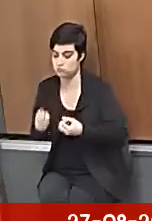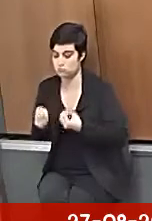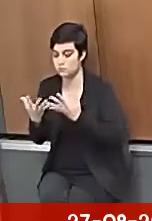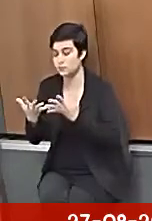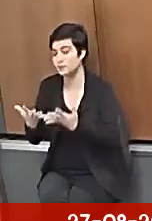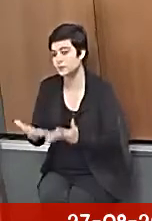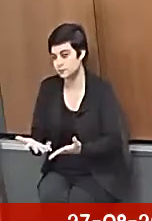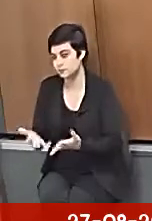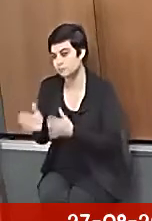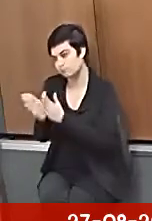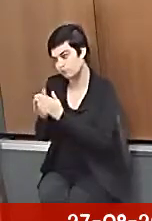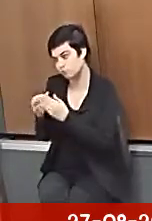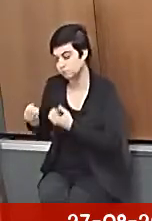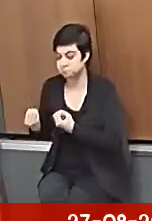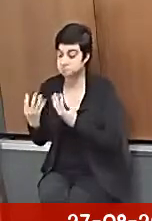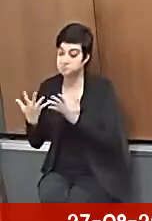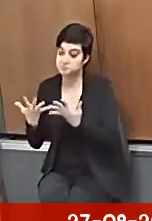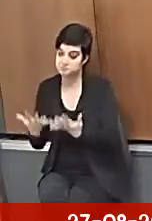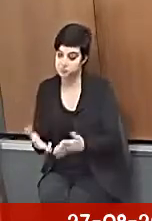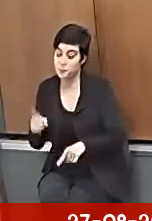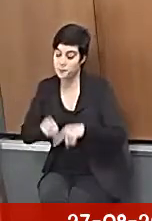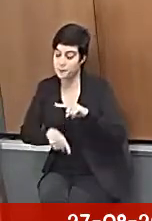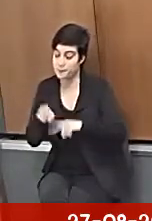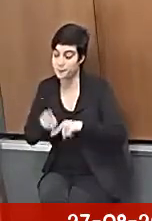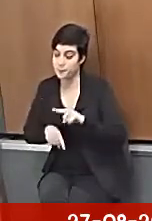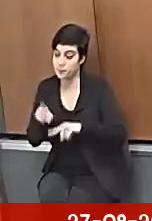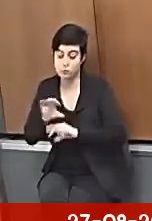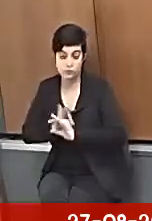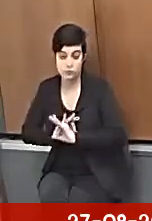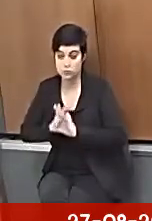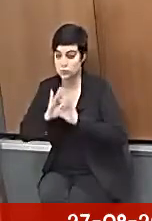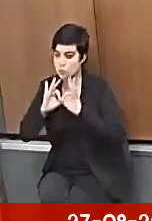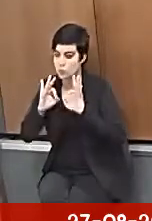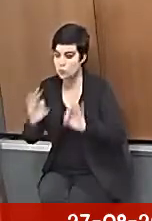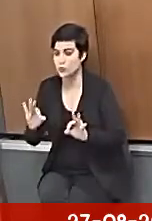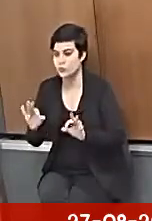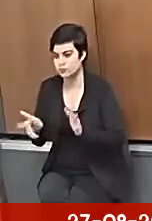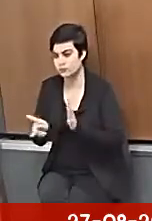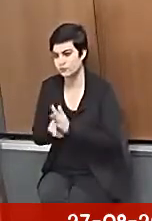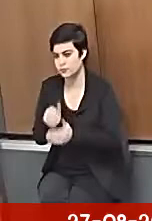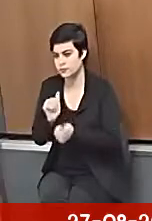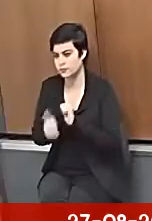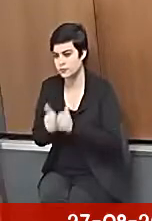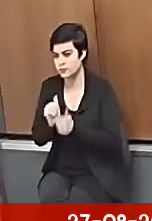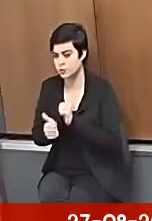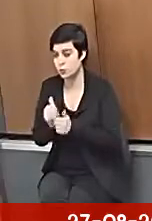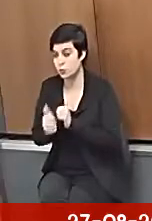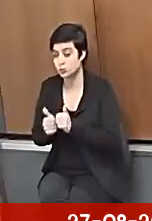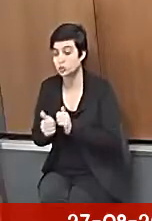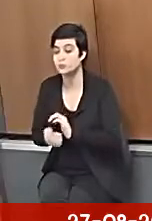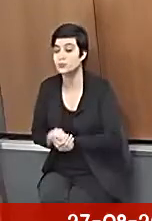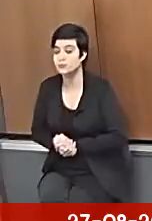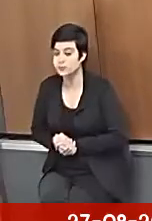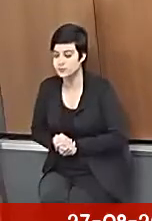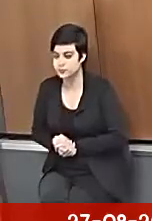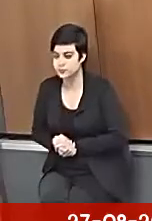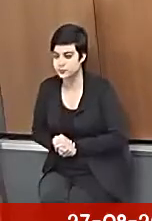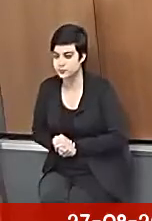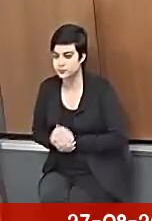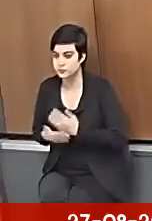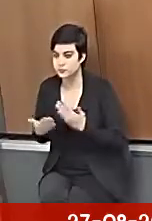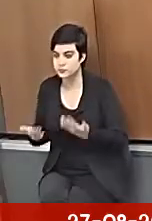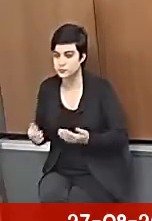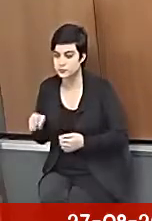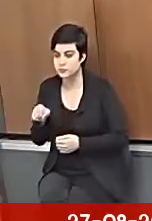fizemos um requerimento eles doaram um material excelente de primeira qualidade material exatamente novo ea bocha